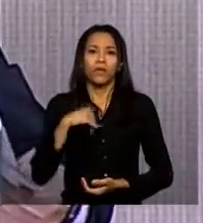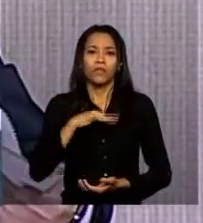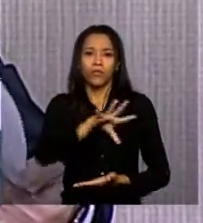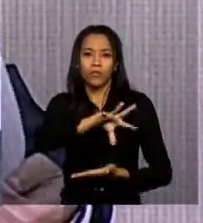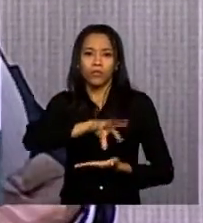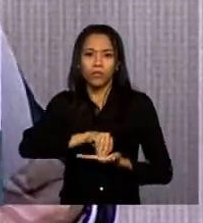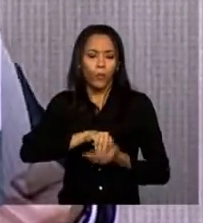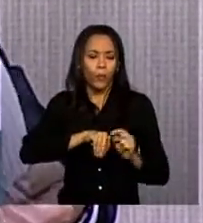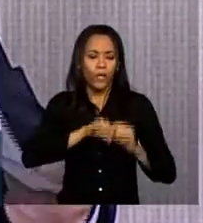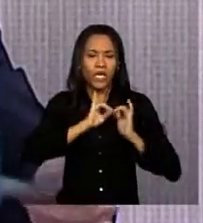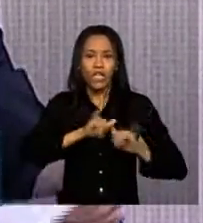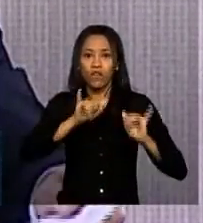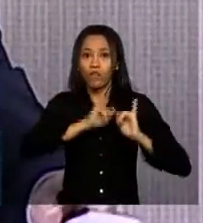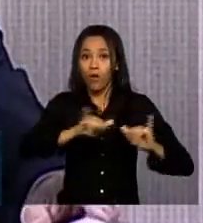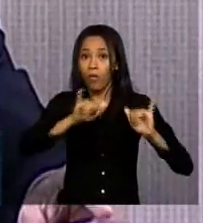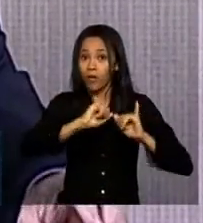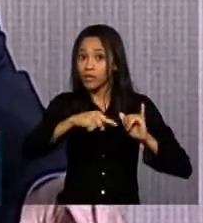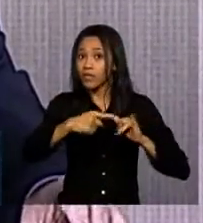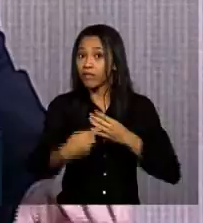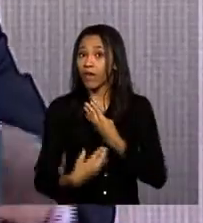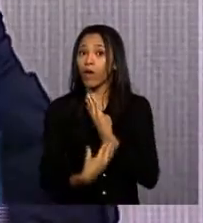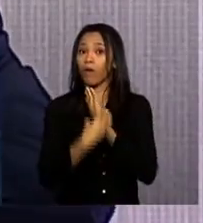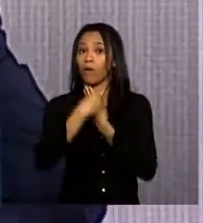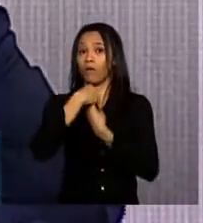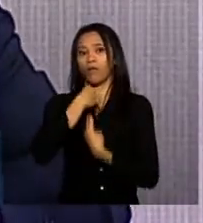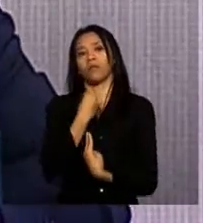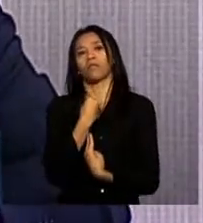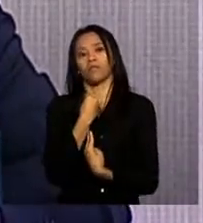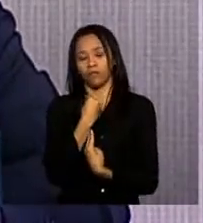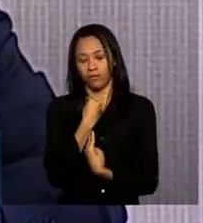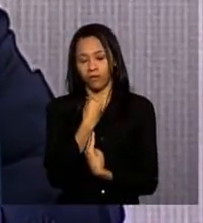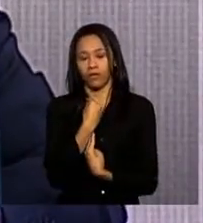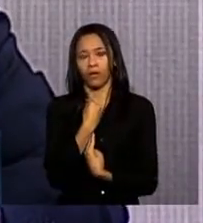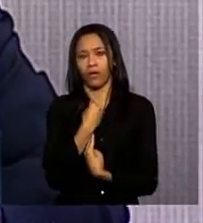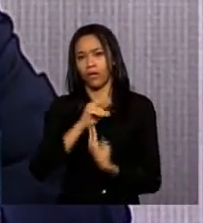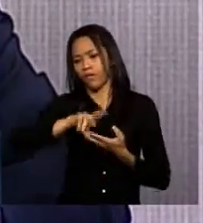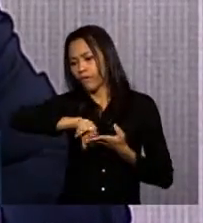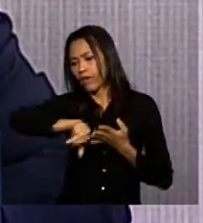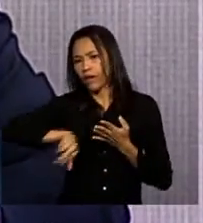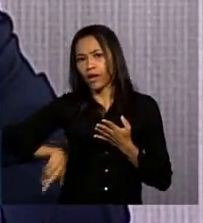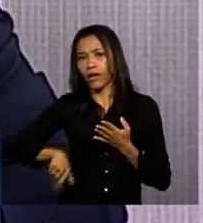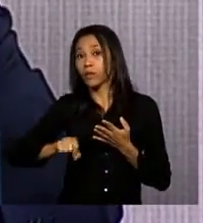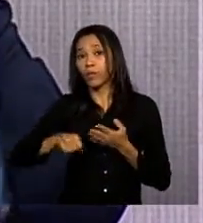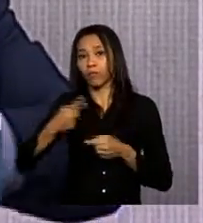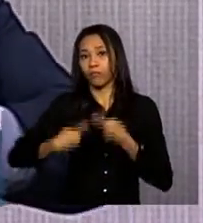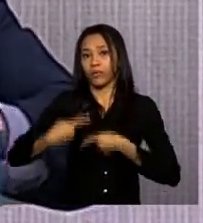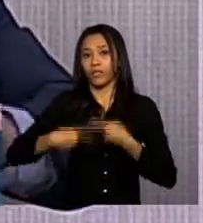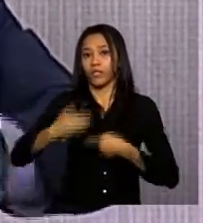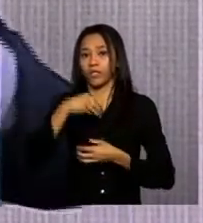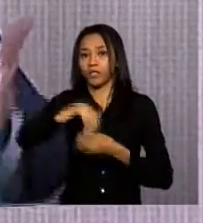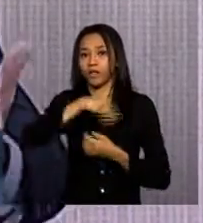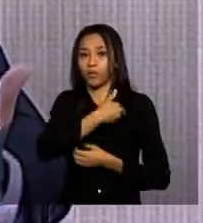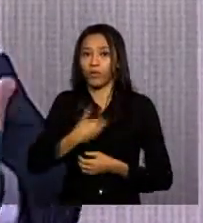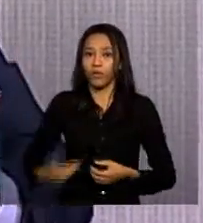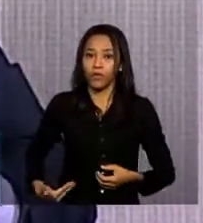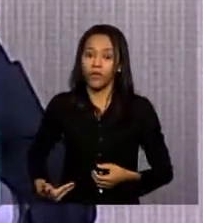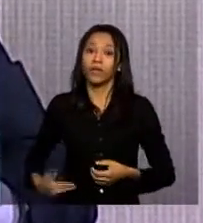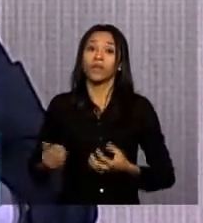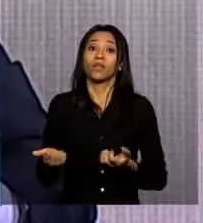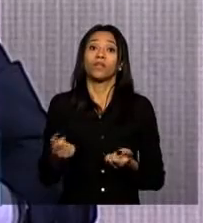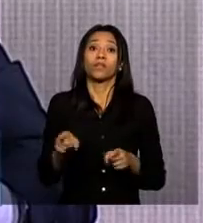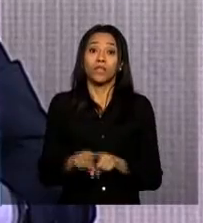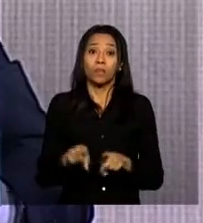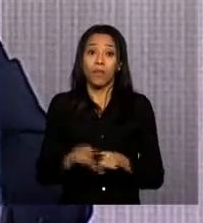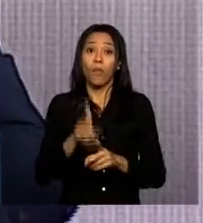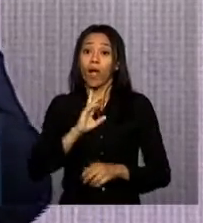que vai ser decisiva na orientação de um conjunto de políticas públicas, de devolver ao movimento